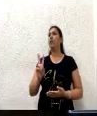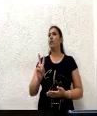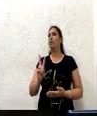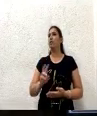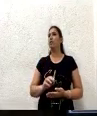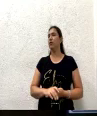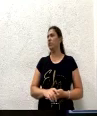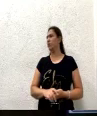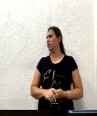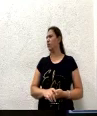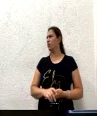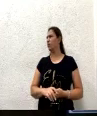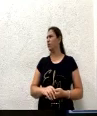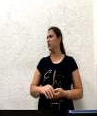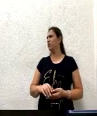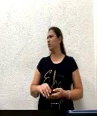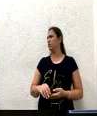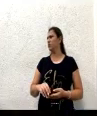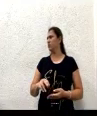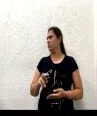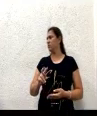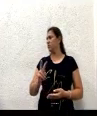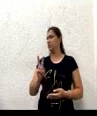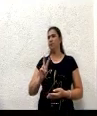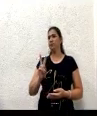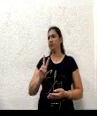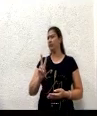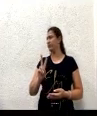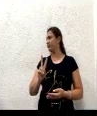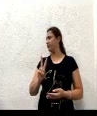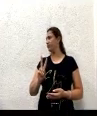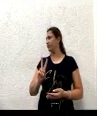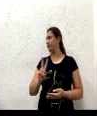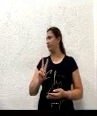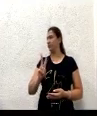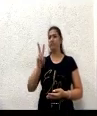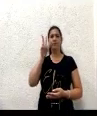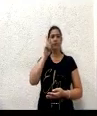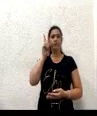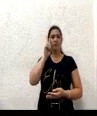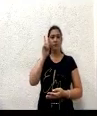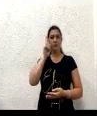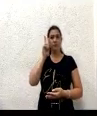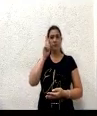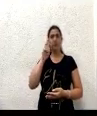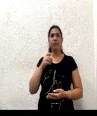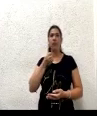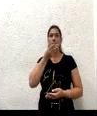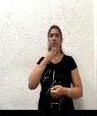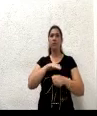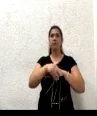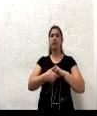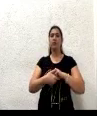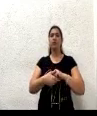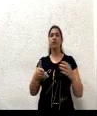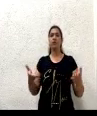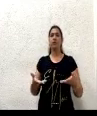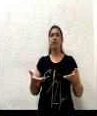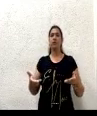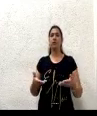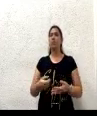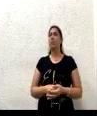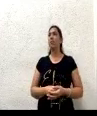Novamente, boa noite a todos. Pessoal da saúde que está aqui, vai falar sobre a dengue, né? Alertar a